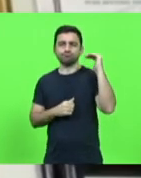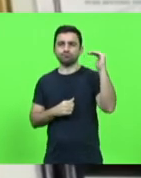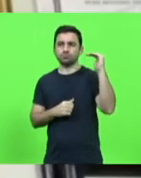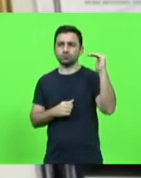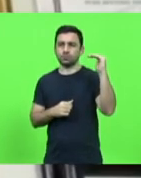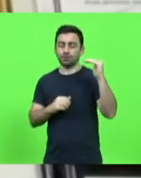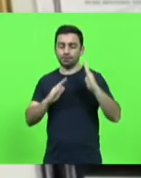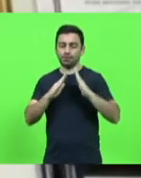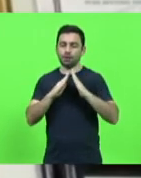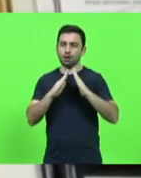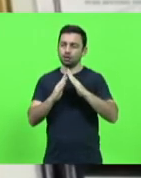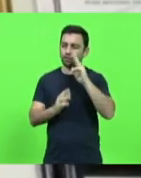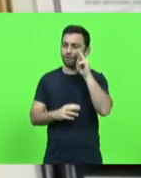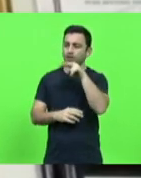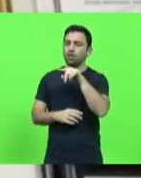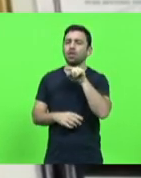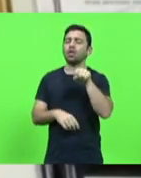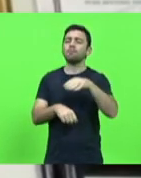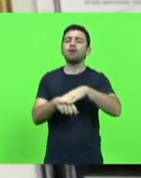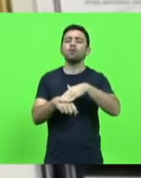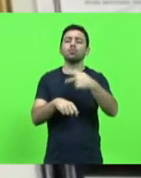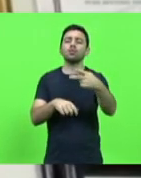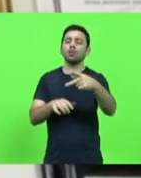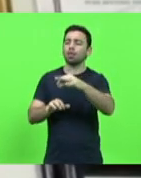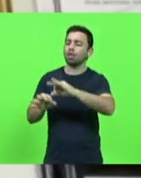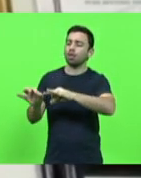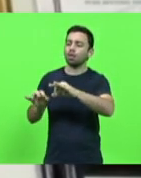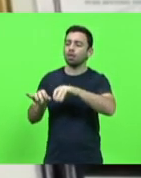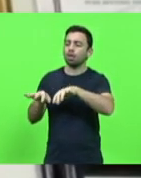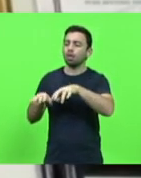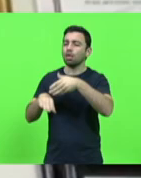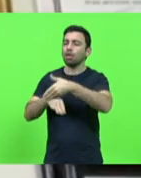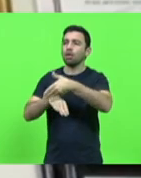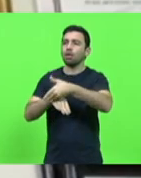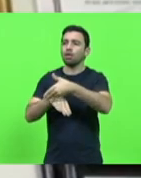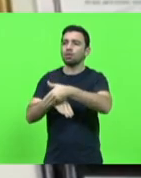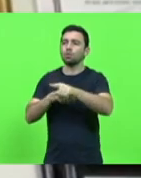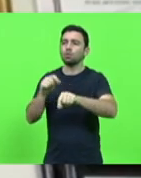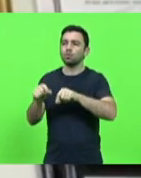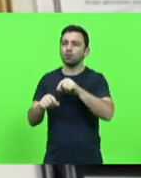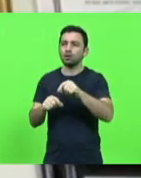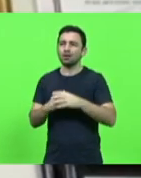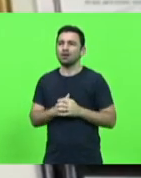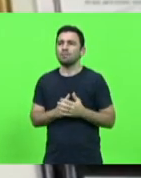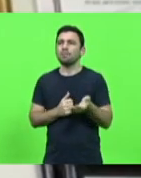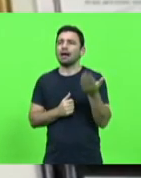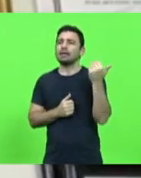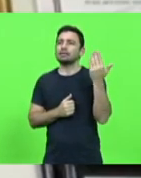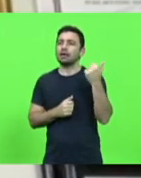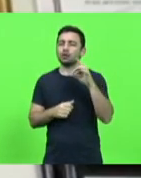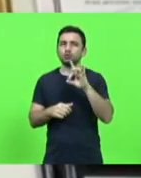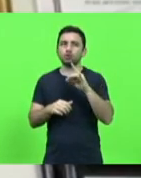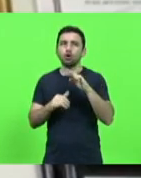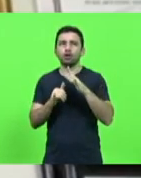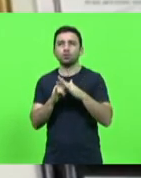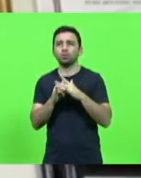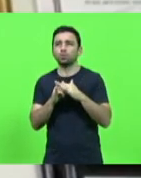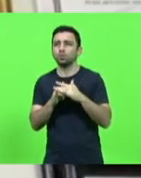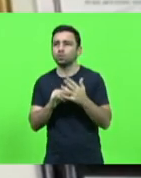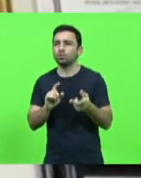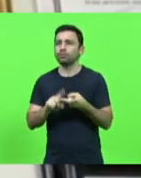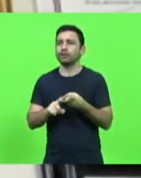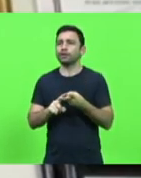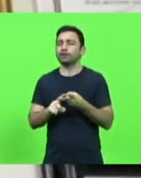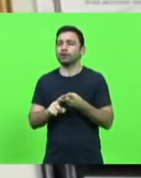casa pudéssemos ver o que eles estavam observando e entrando. Né? Na época só tinha YouTube, tinha